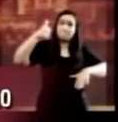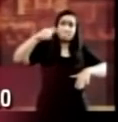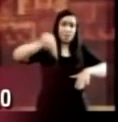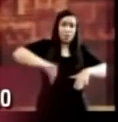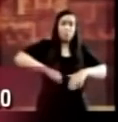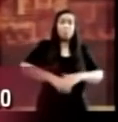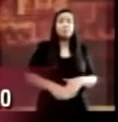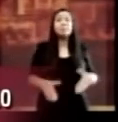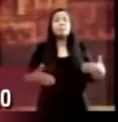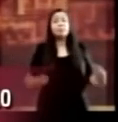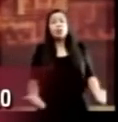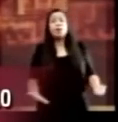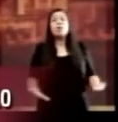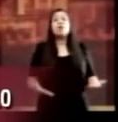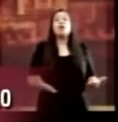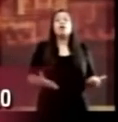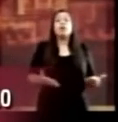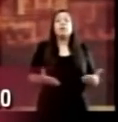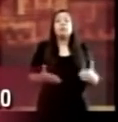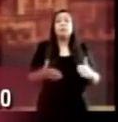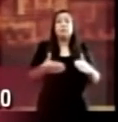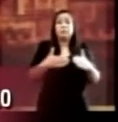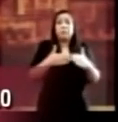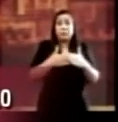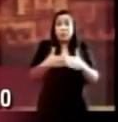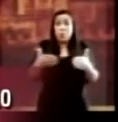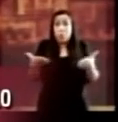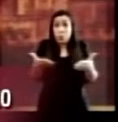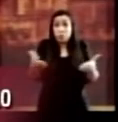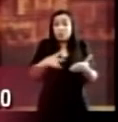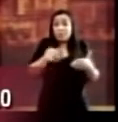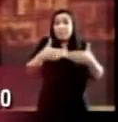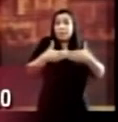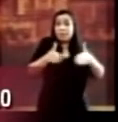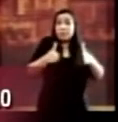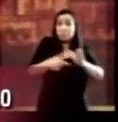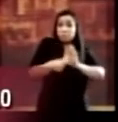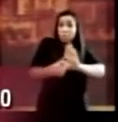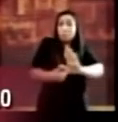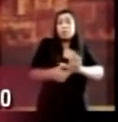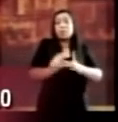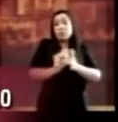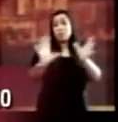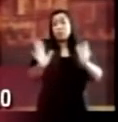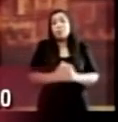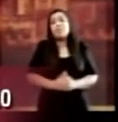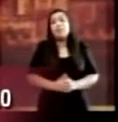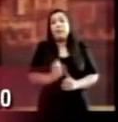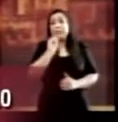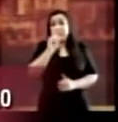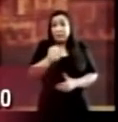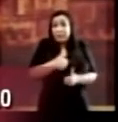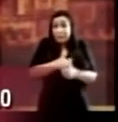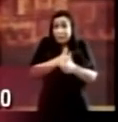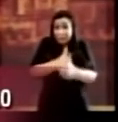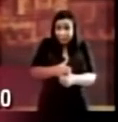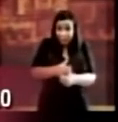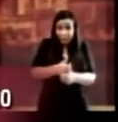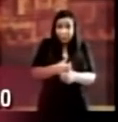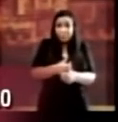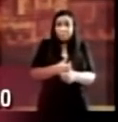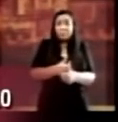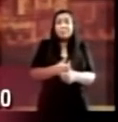realidade, essas restrições hoje, que irão ser apresentadas, se seguirem